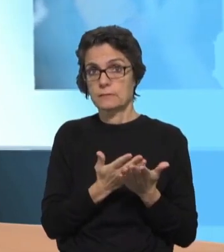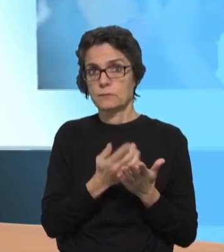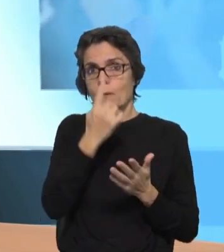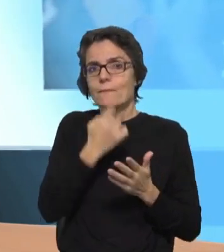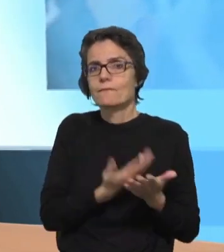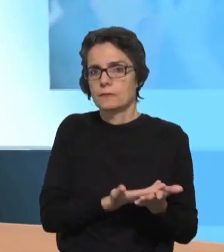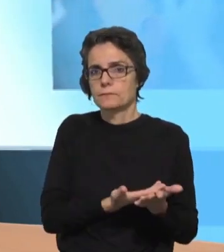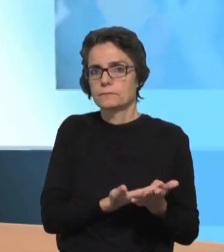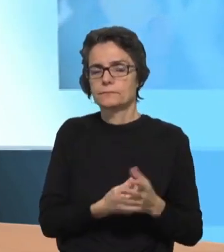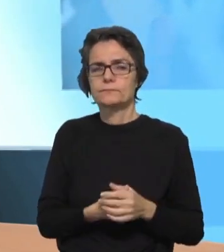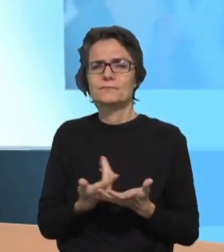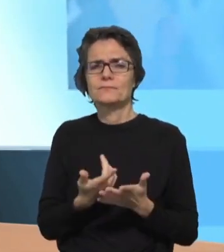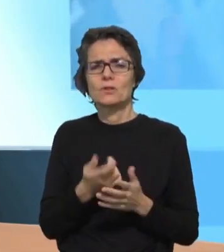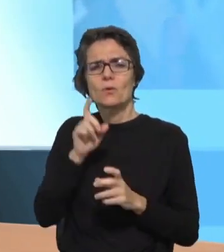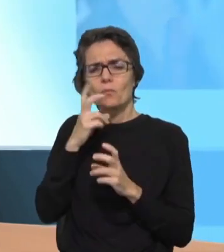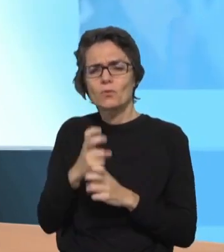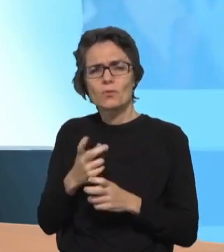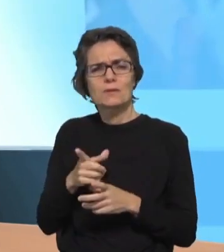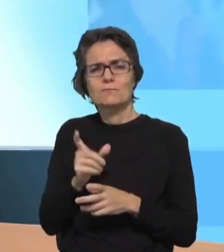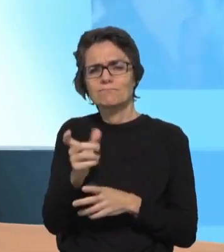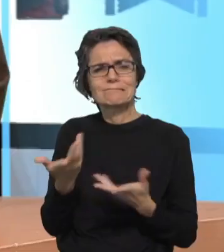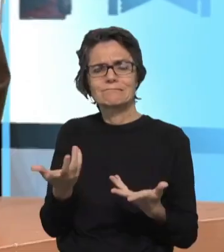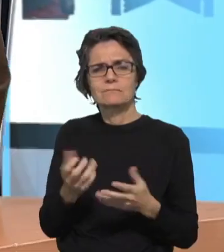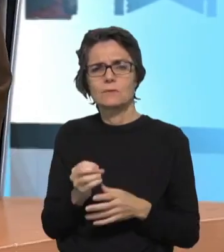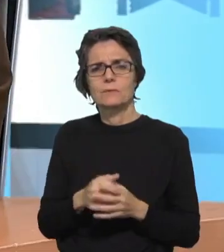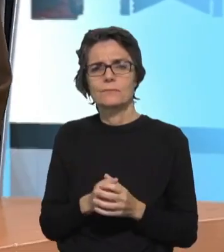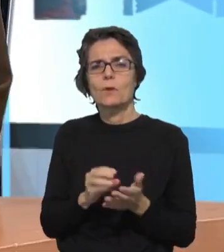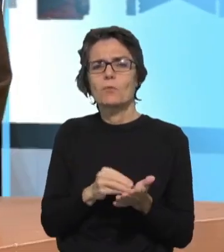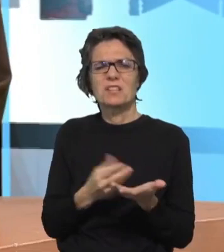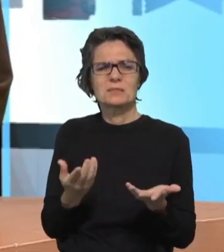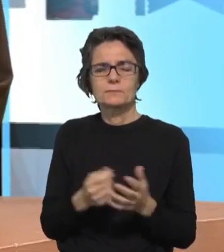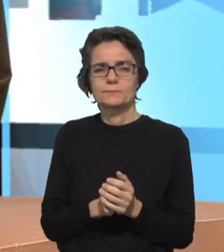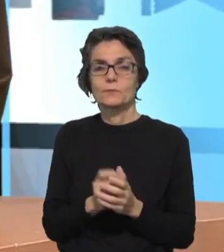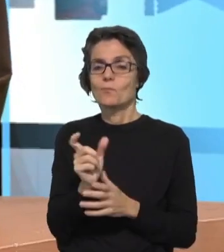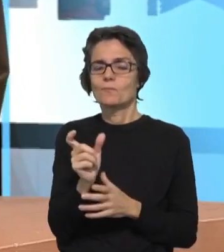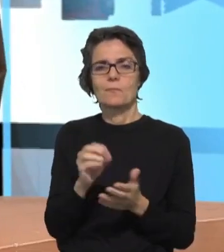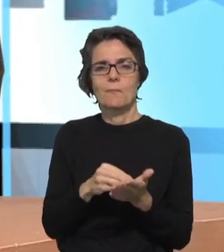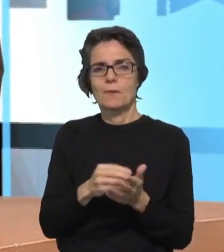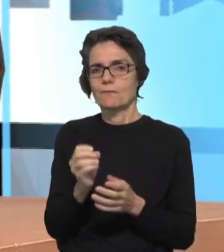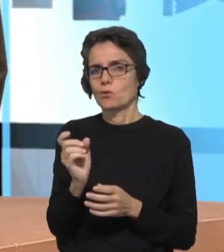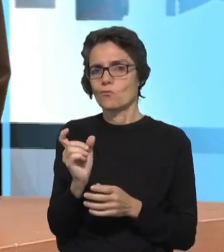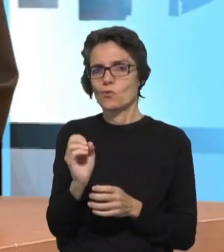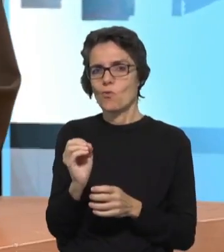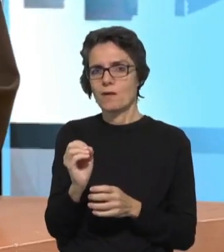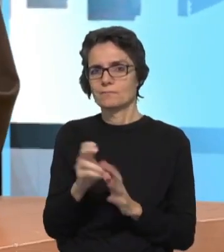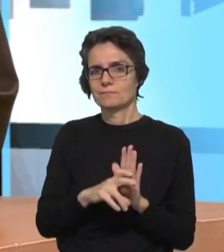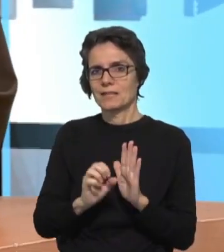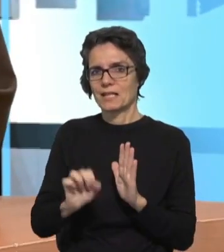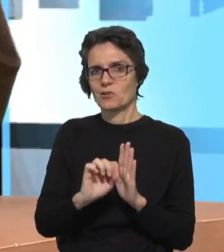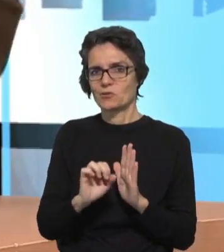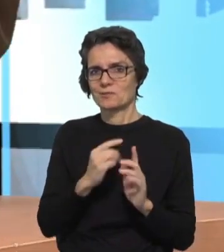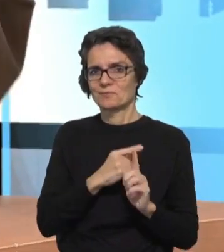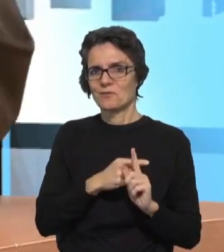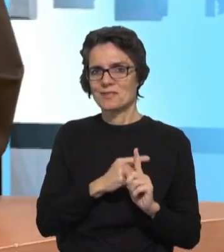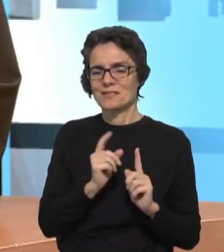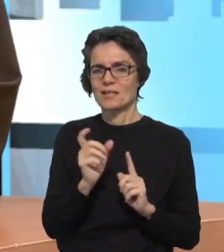pesquisa na regra, mas não encontrei essa palavra. Sim. A pobreza, na regra franciscana, não existe esta palavra, que é uma coisa que às vezes as pessoas... isso é